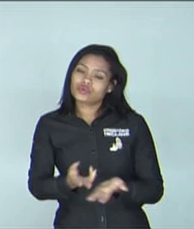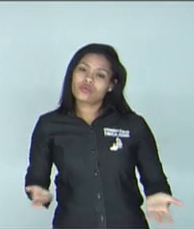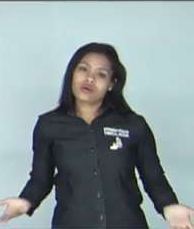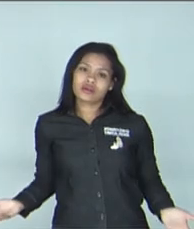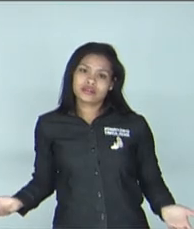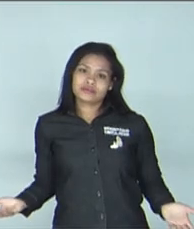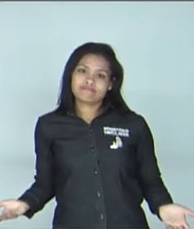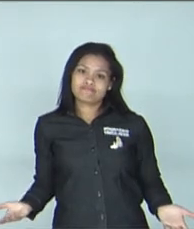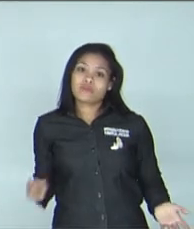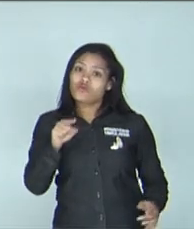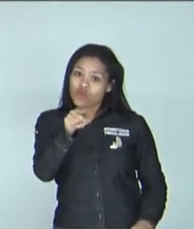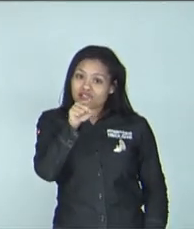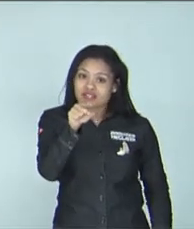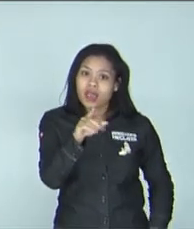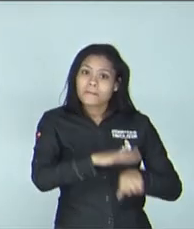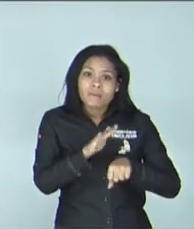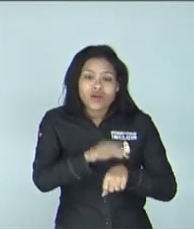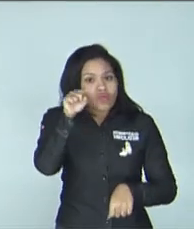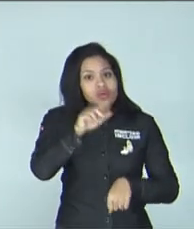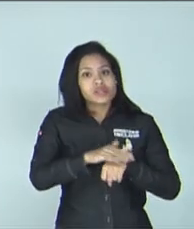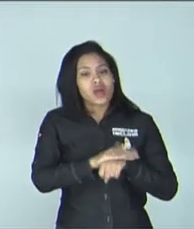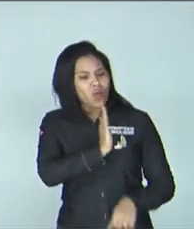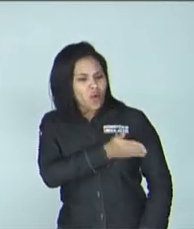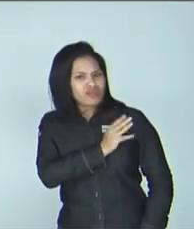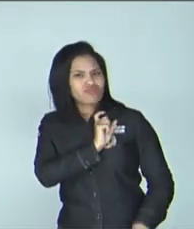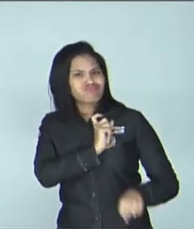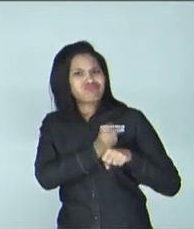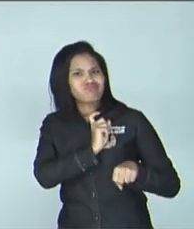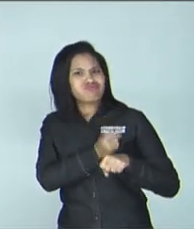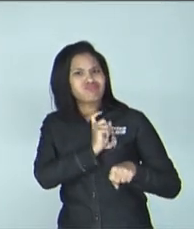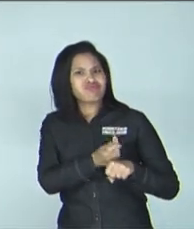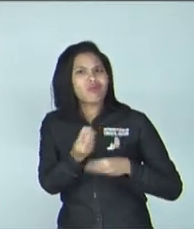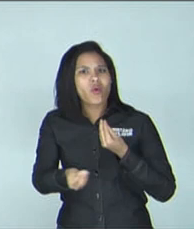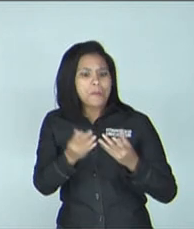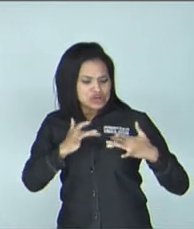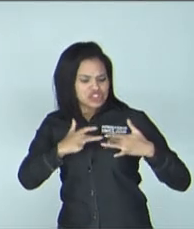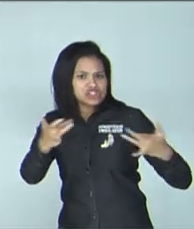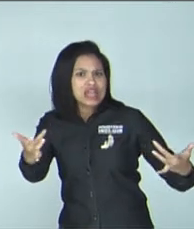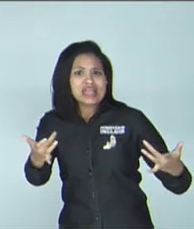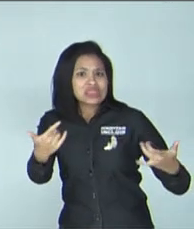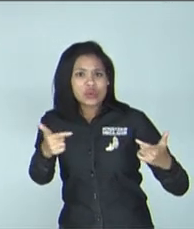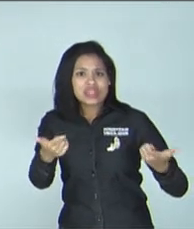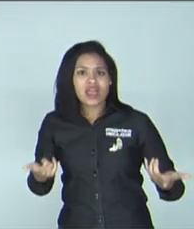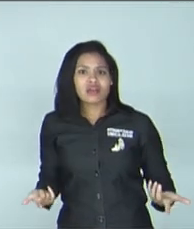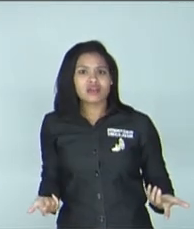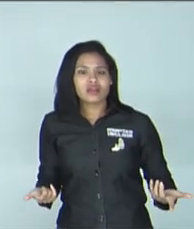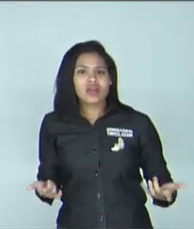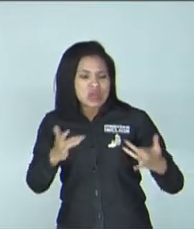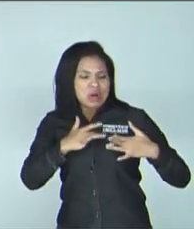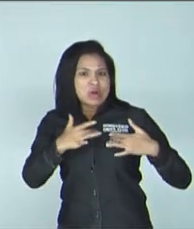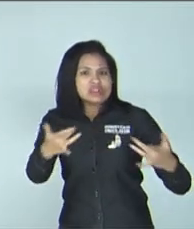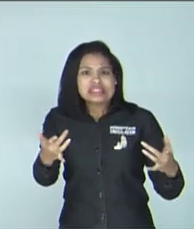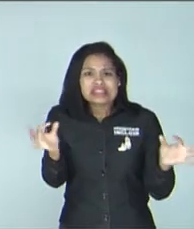e você continua com o coração duro para salvar a tua família com coração duro para ser uma pessoa mais generosa coração duro para apoiar para igreja